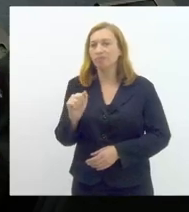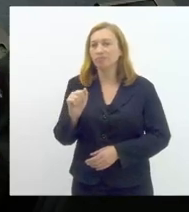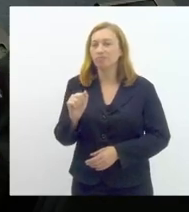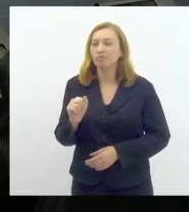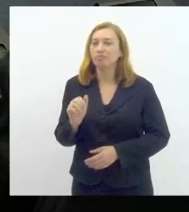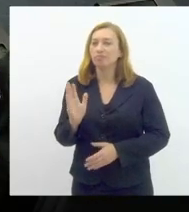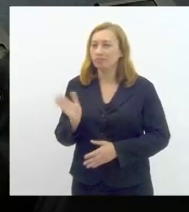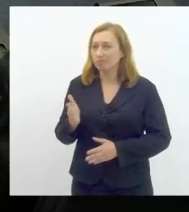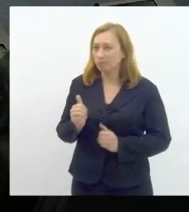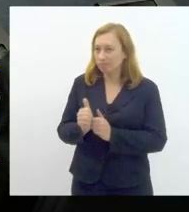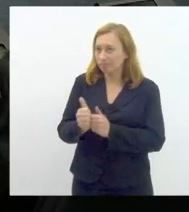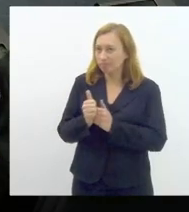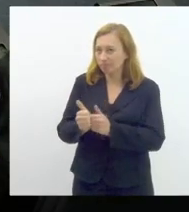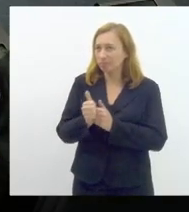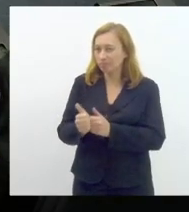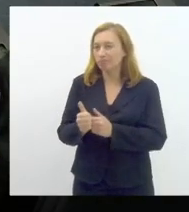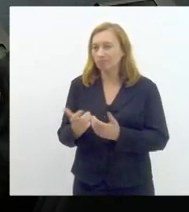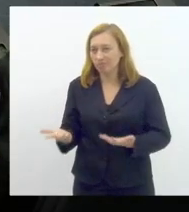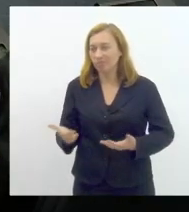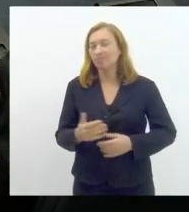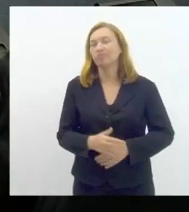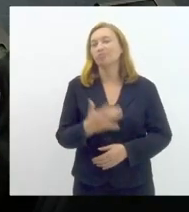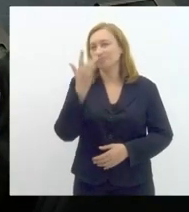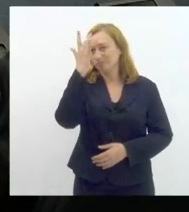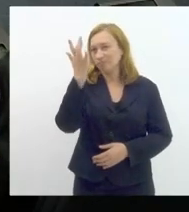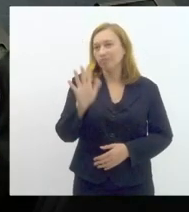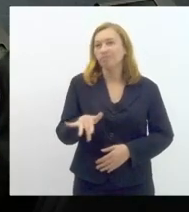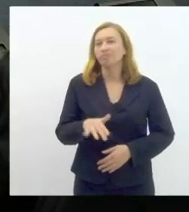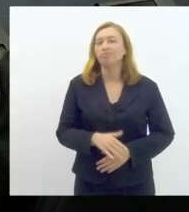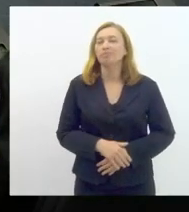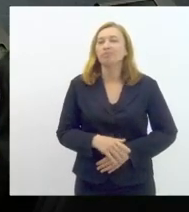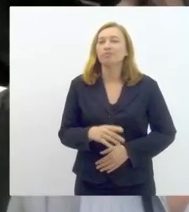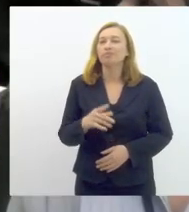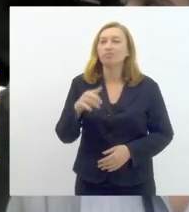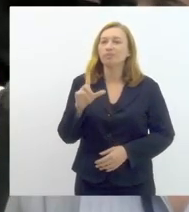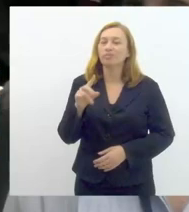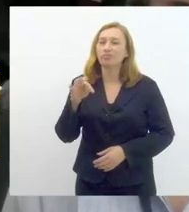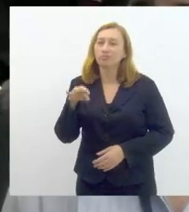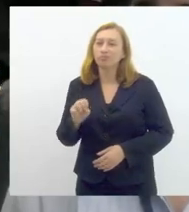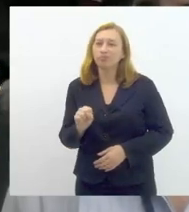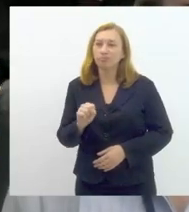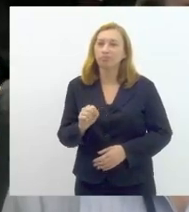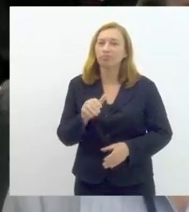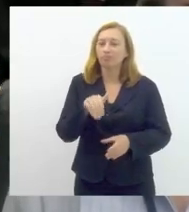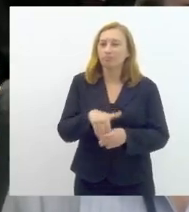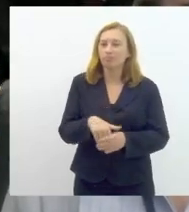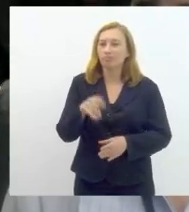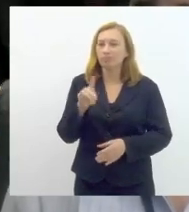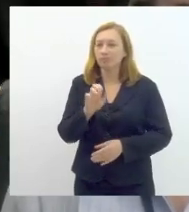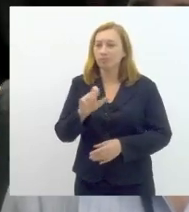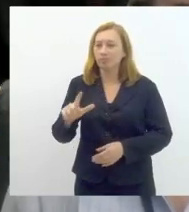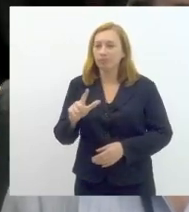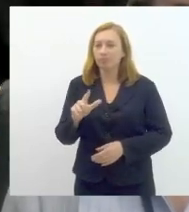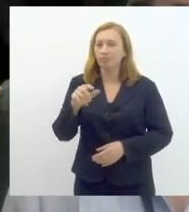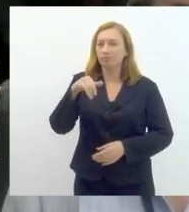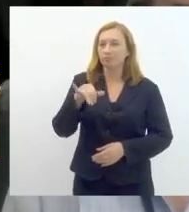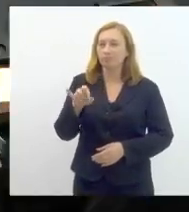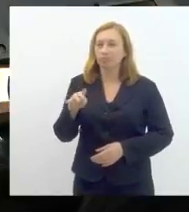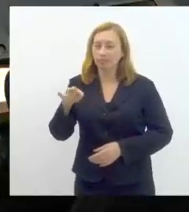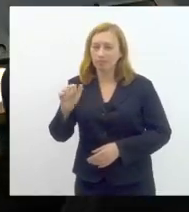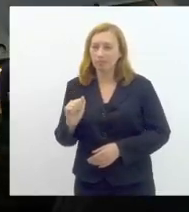mais fácil, né? Já está decorando onde estão os nomes. Pode ir. Meu nome é Lavínia, de Porciúncula, e eu vou votar no Gabriel Matos, de